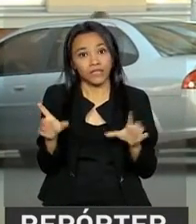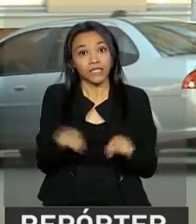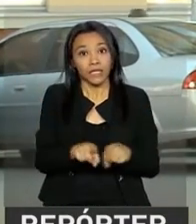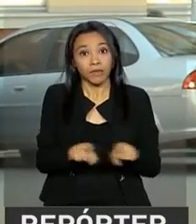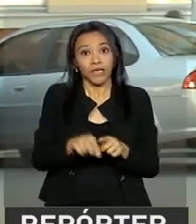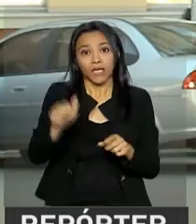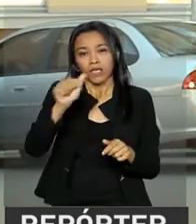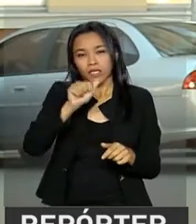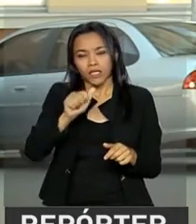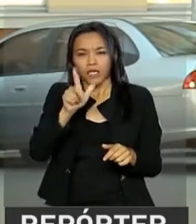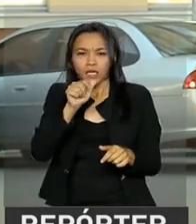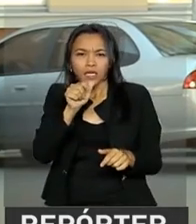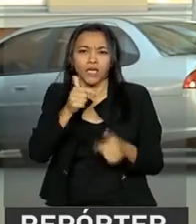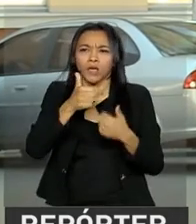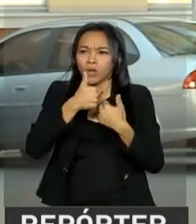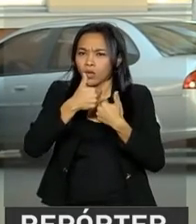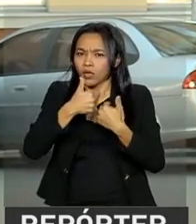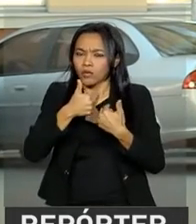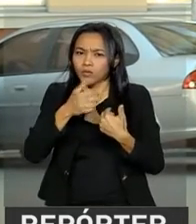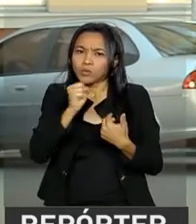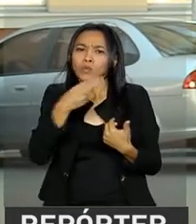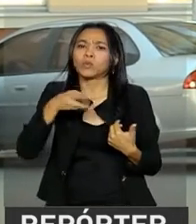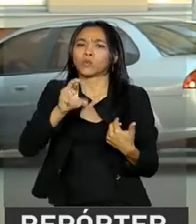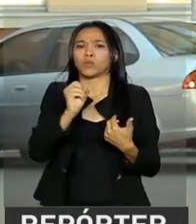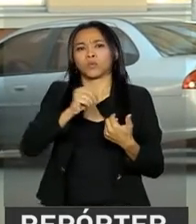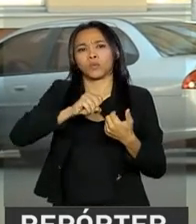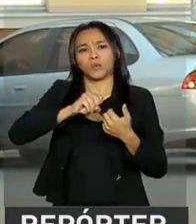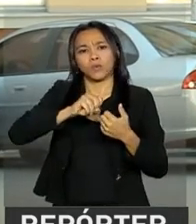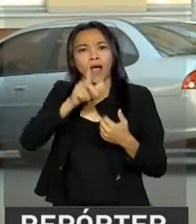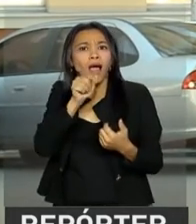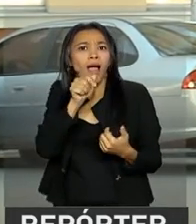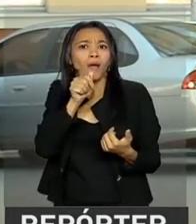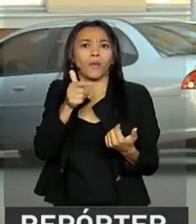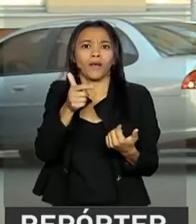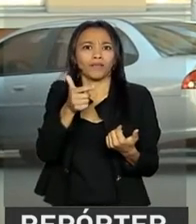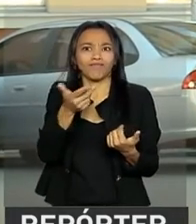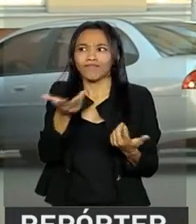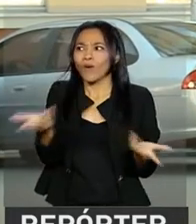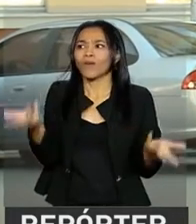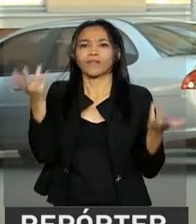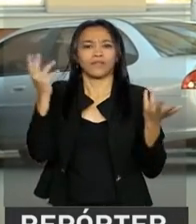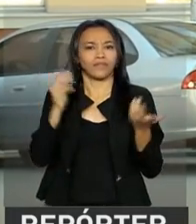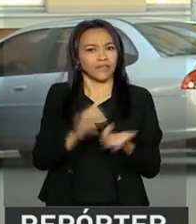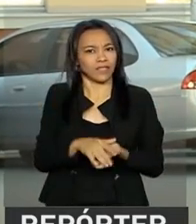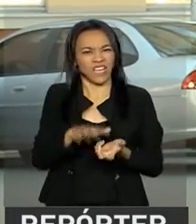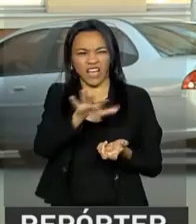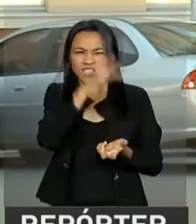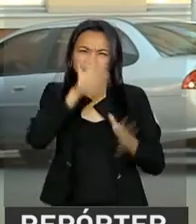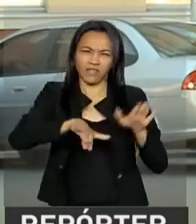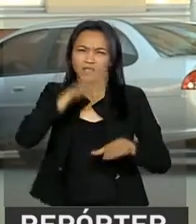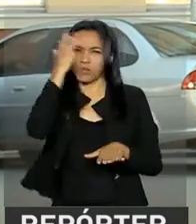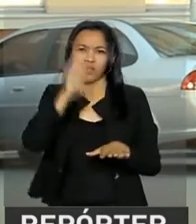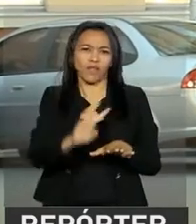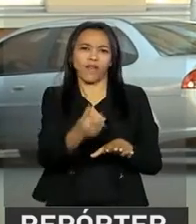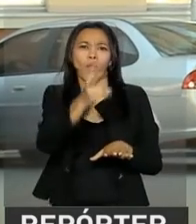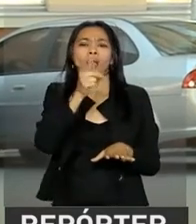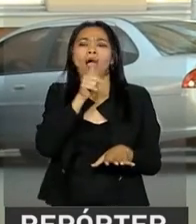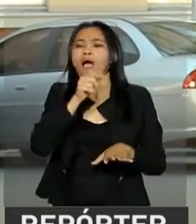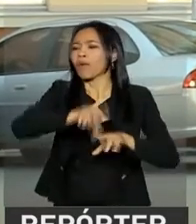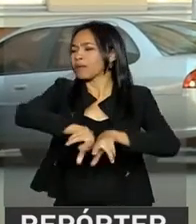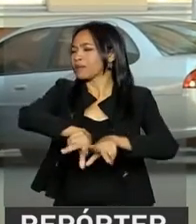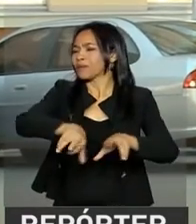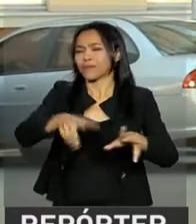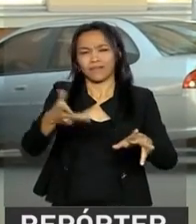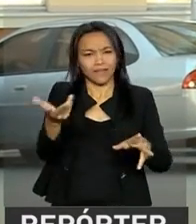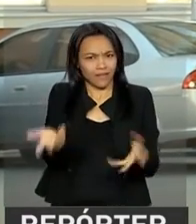de líquido é assim você poder tomar água é uma coisa que a gente não dá valor e poder tomar água que você quiser